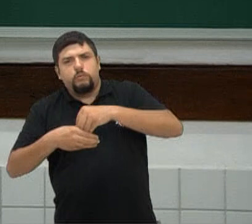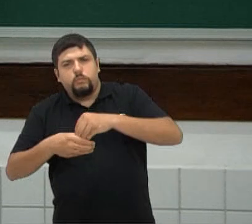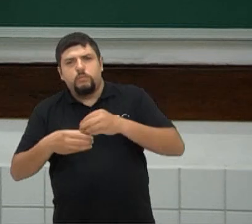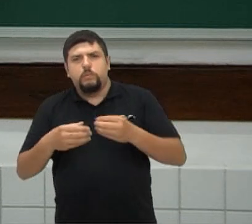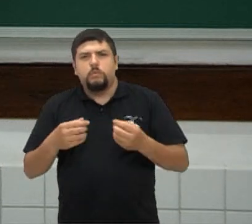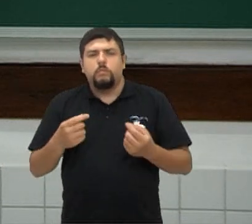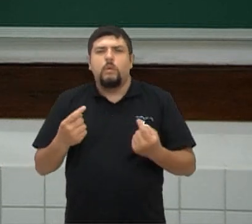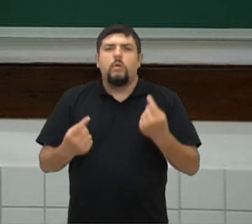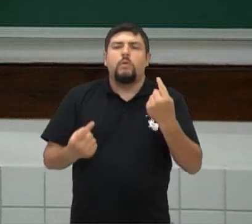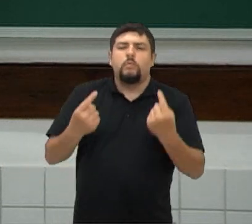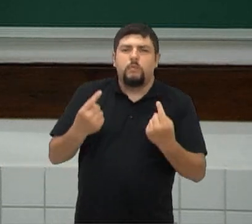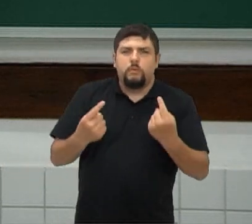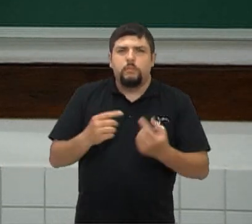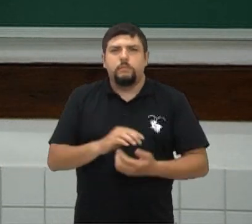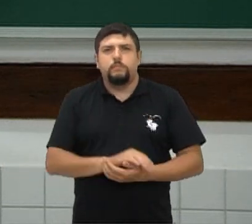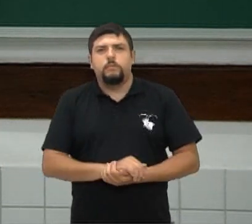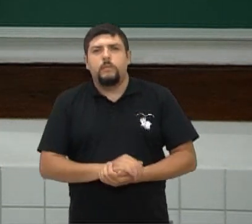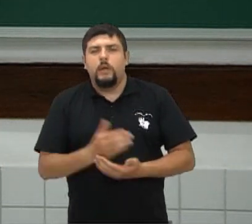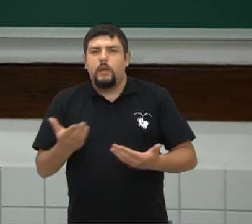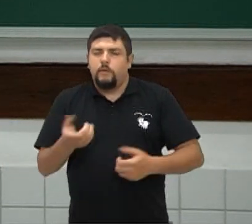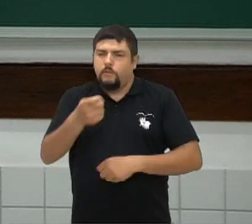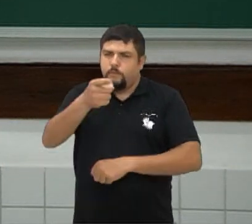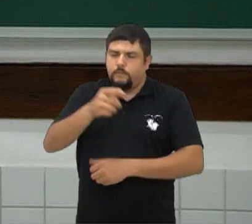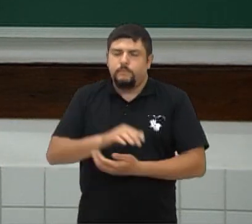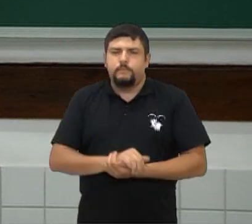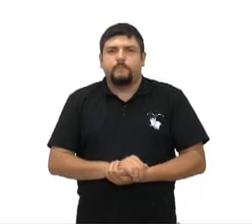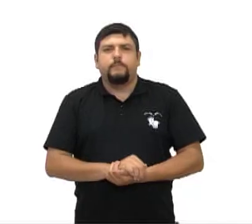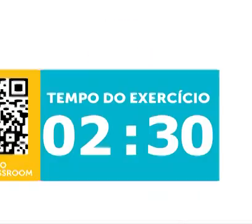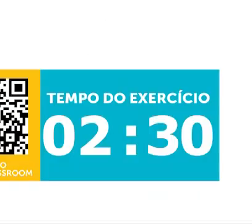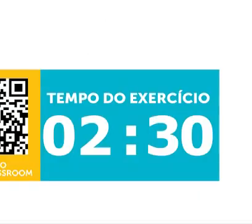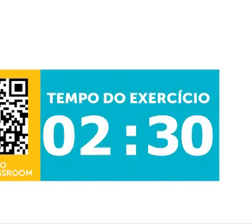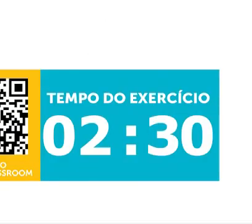e cada uma das alternativas. Agora é com vocês.